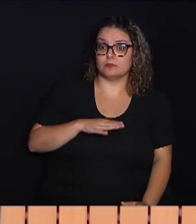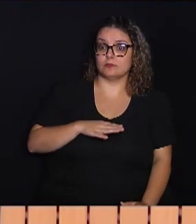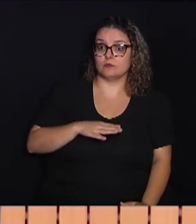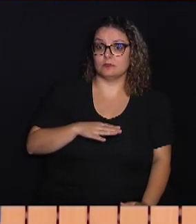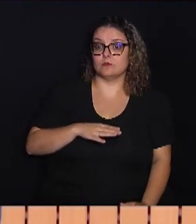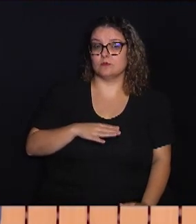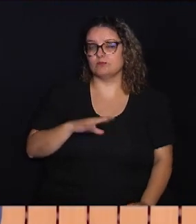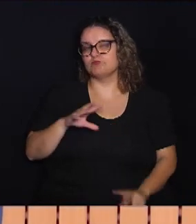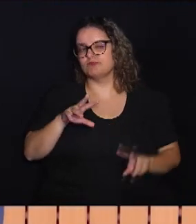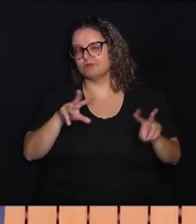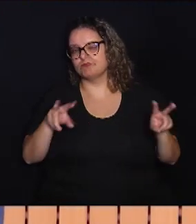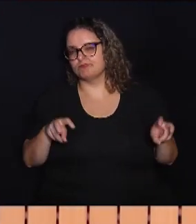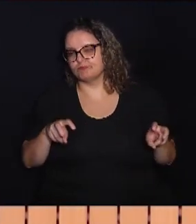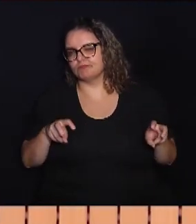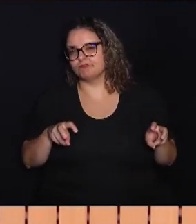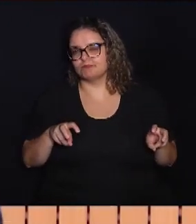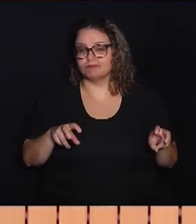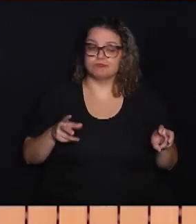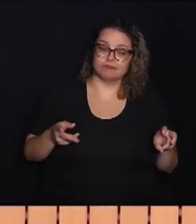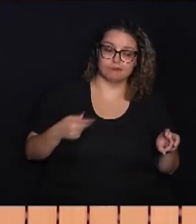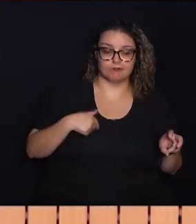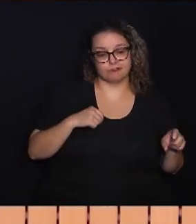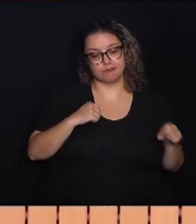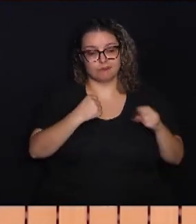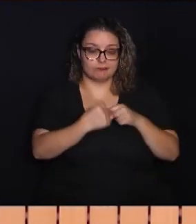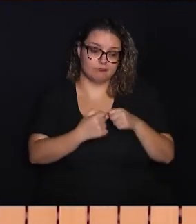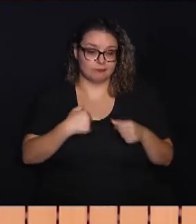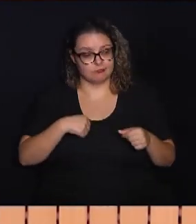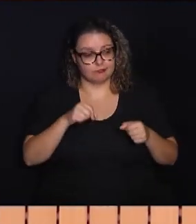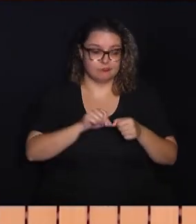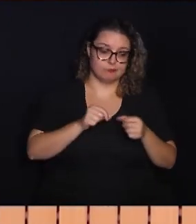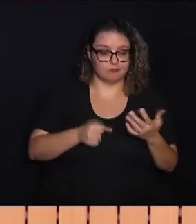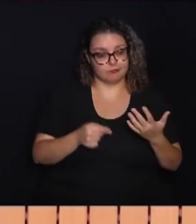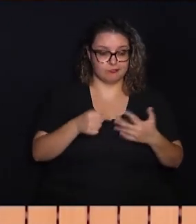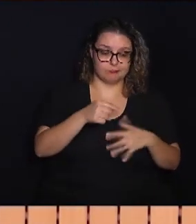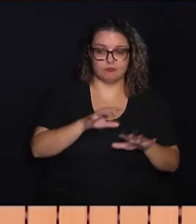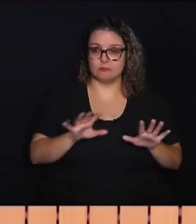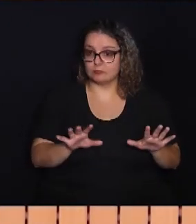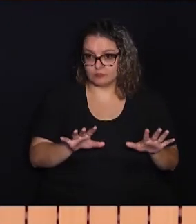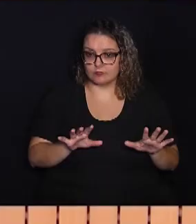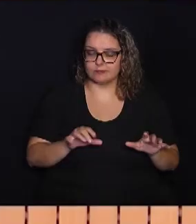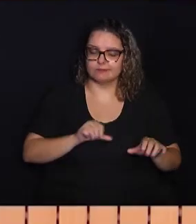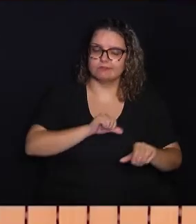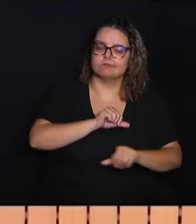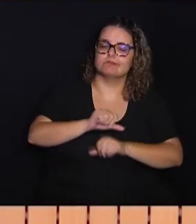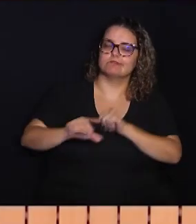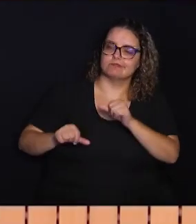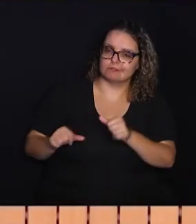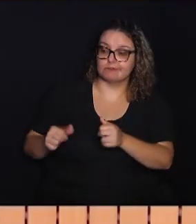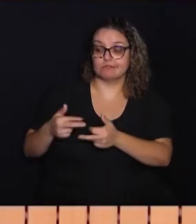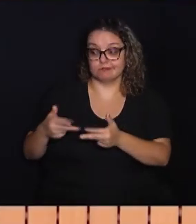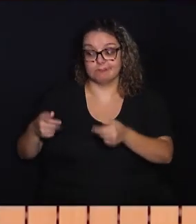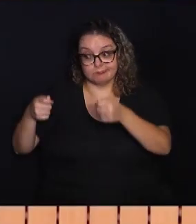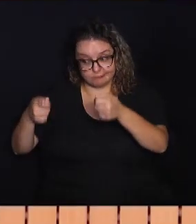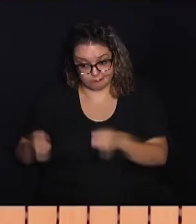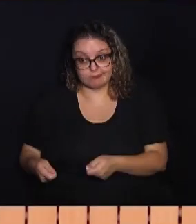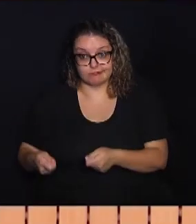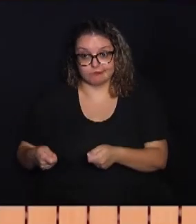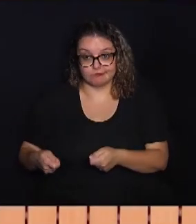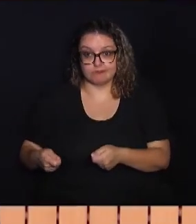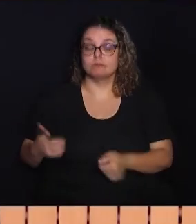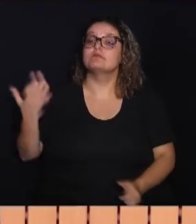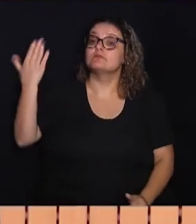daquele do dizer ah eu sou tetor Ah eu faço isso eu faço aquilo mas ter alguma coisa de concreto alguma coisa que